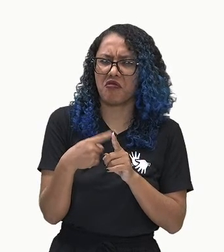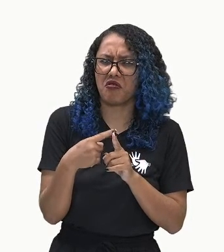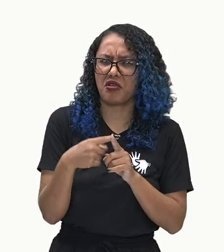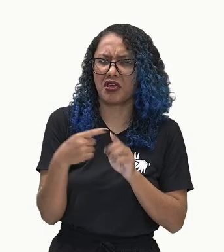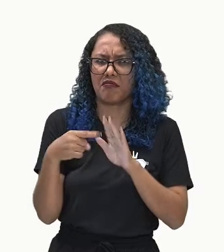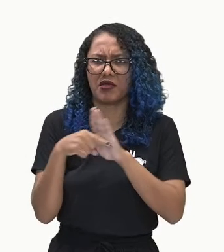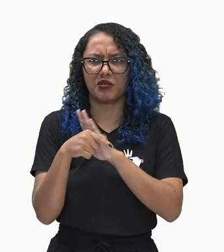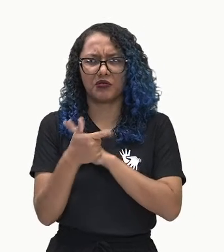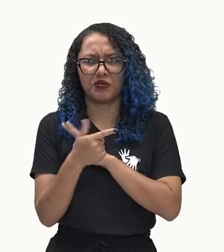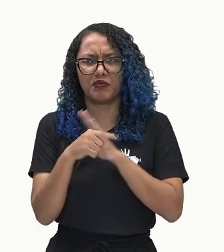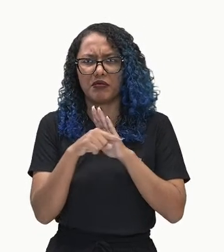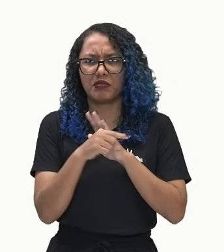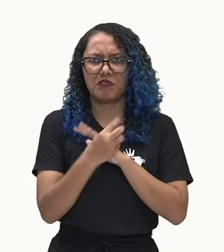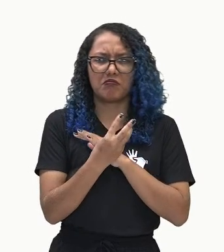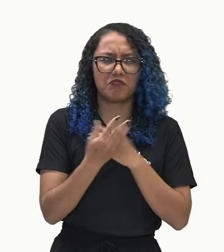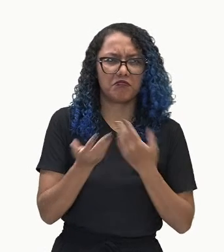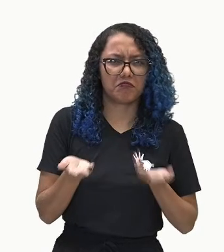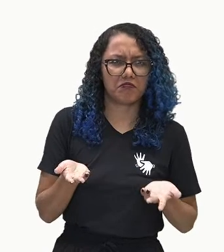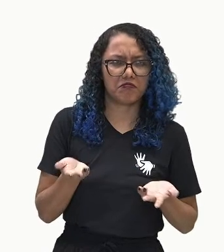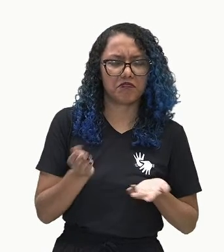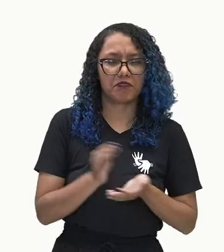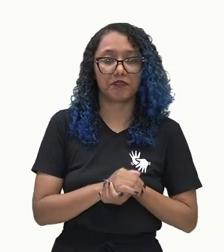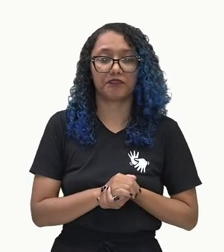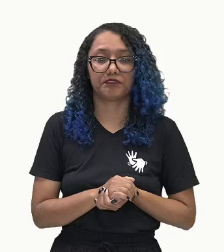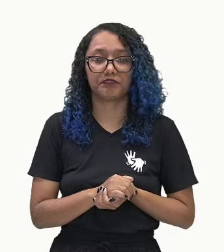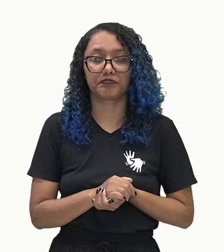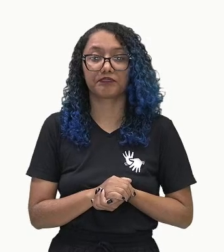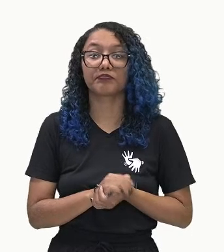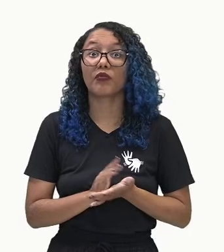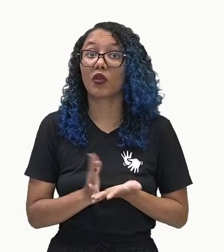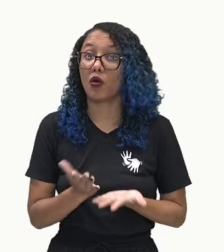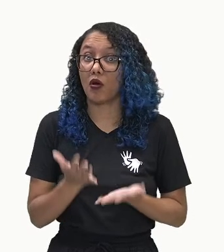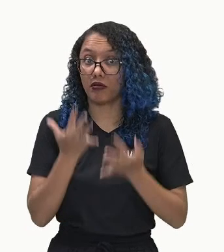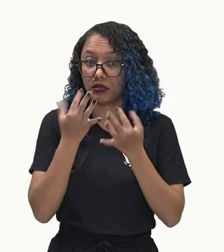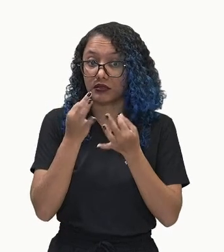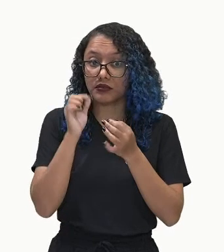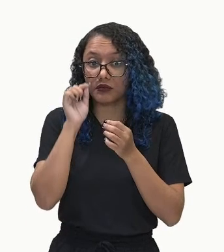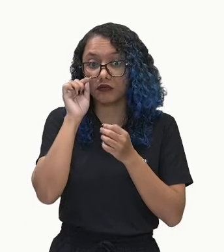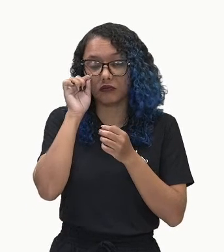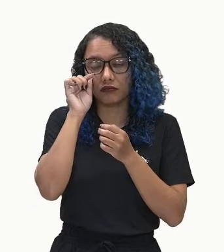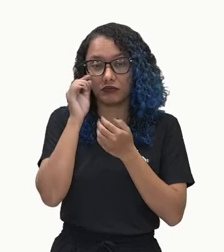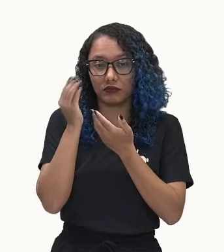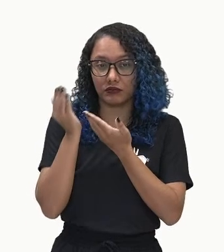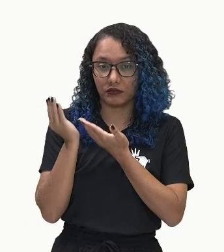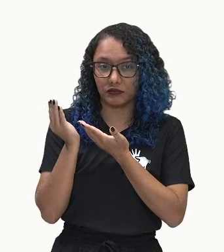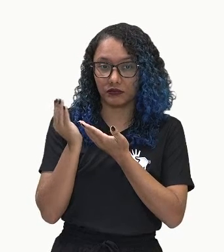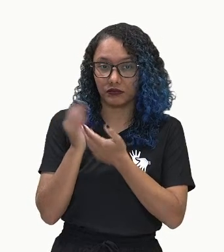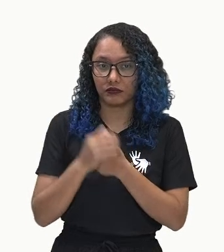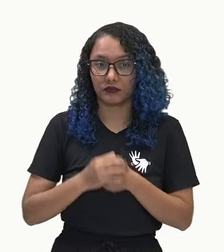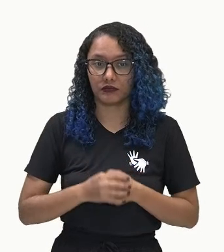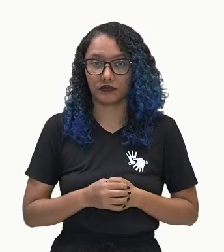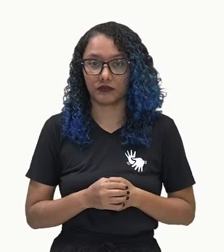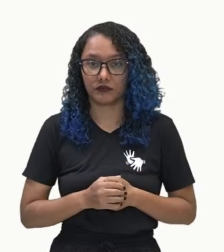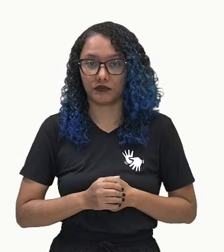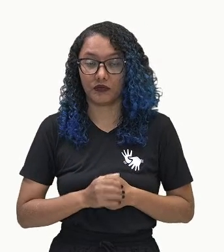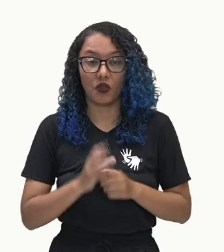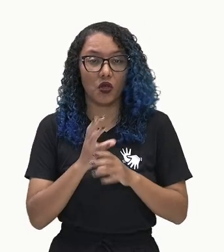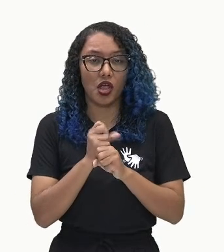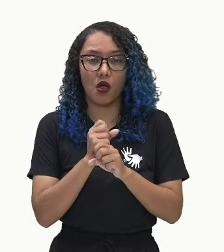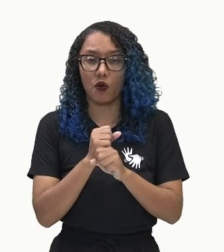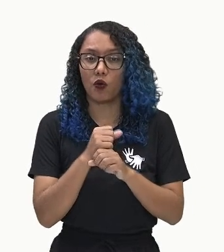2 menos 3? Porque, primeiro, reparem, a operação que está sendo resolvida aqui é